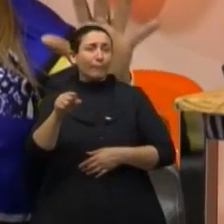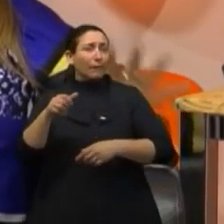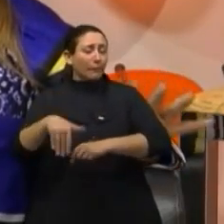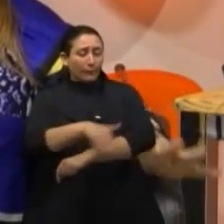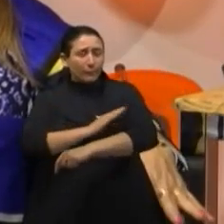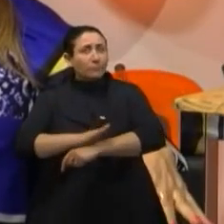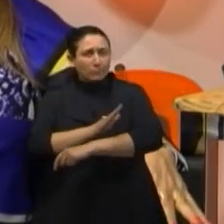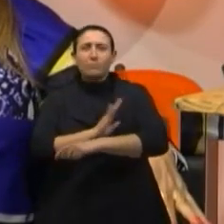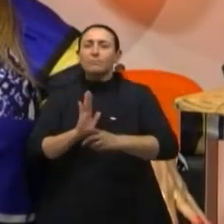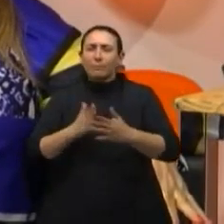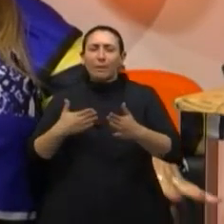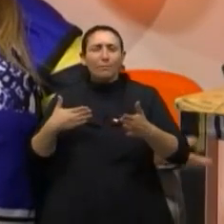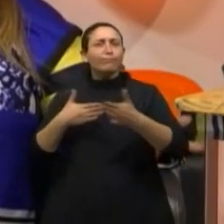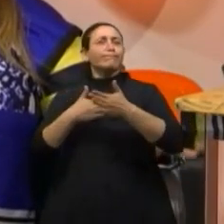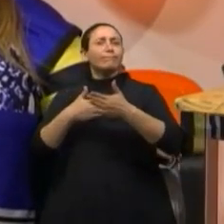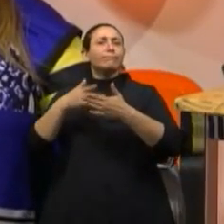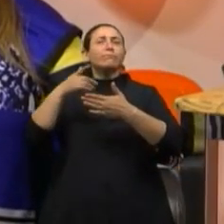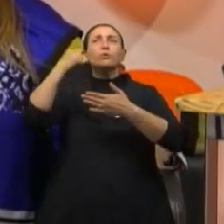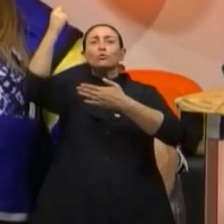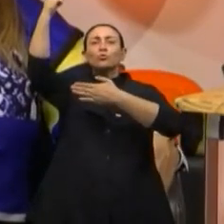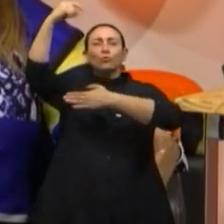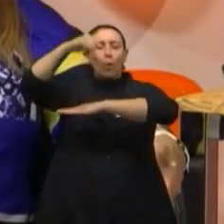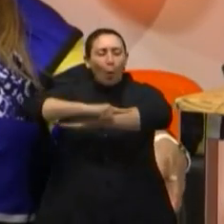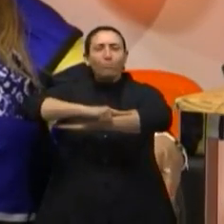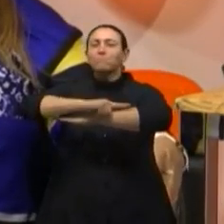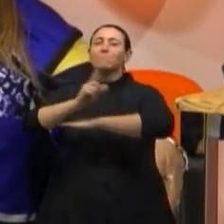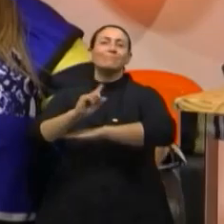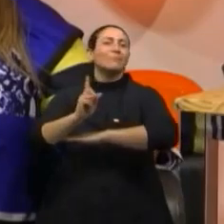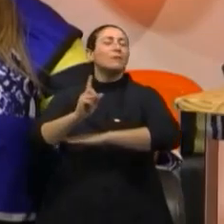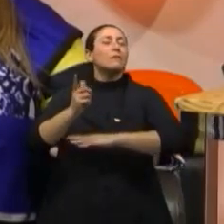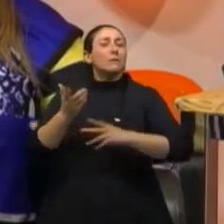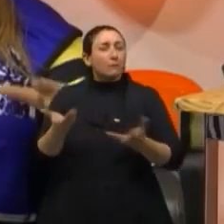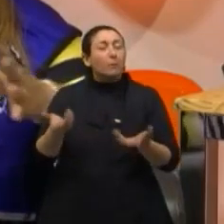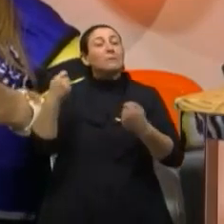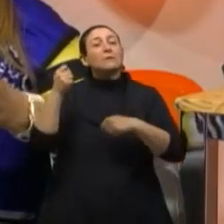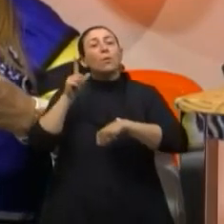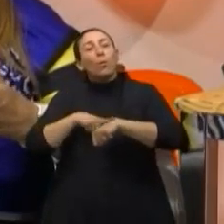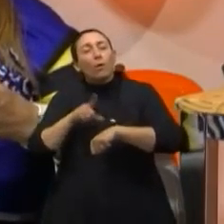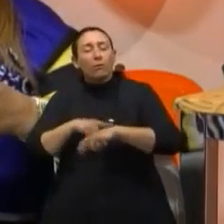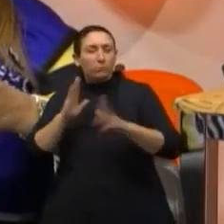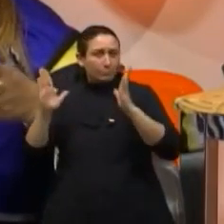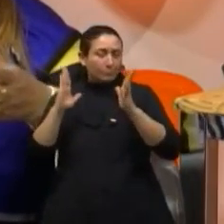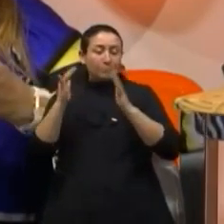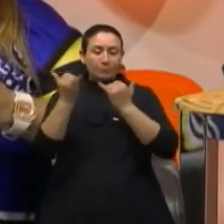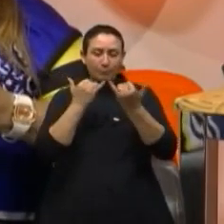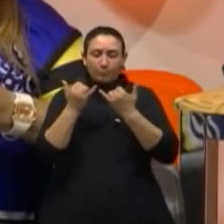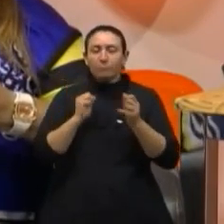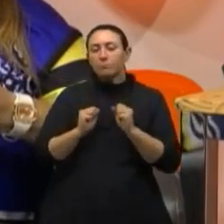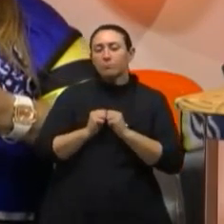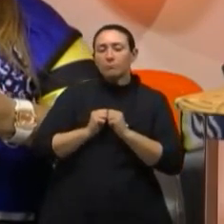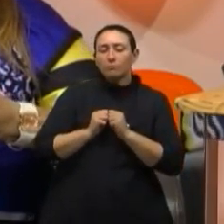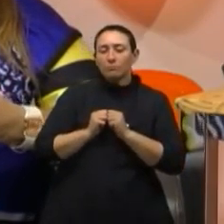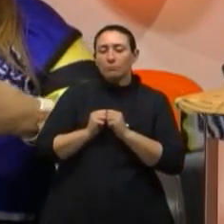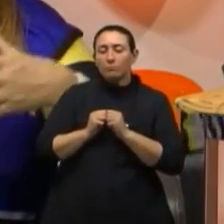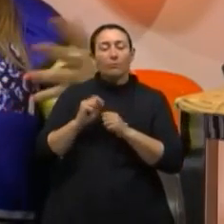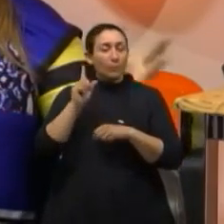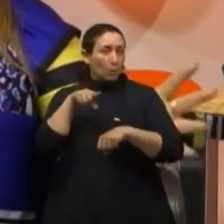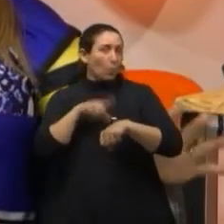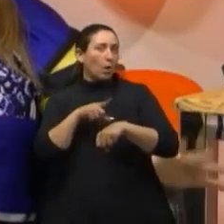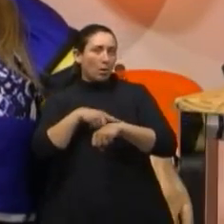mais leve bloqueia Então o que nós temos que cuidar muito é o horário então seria no horário